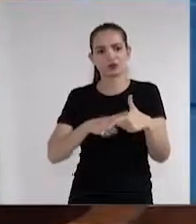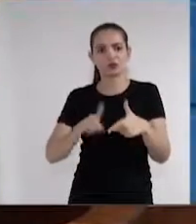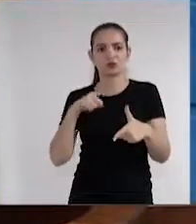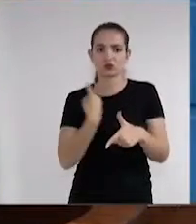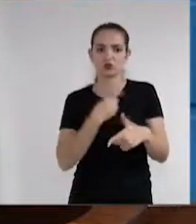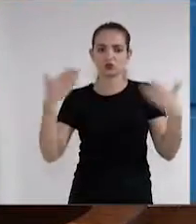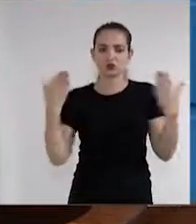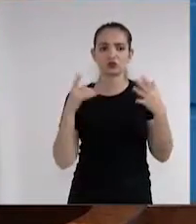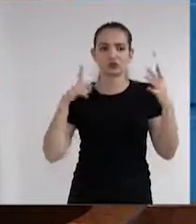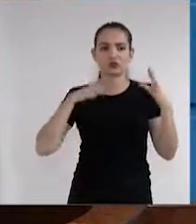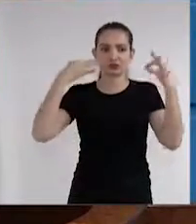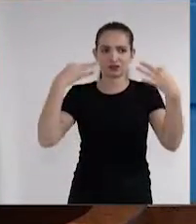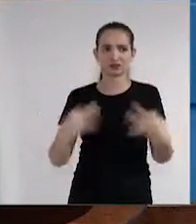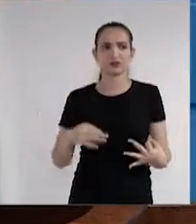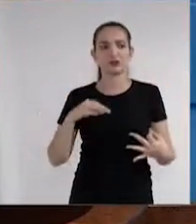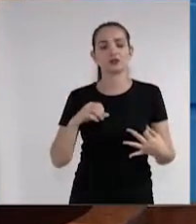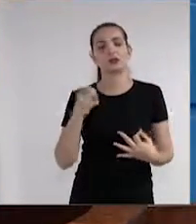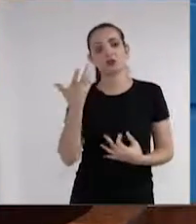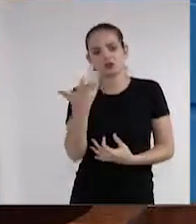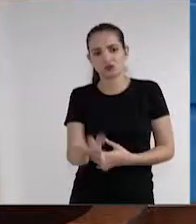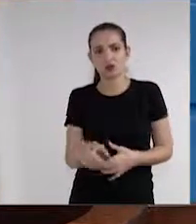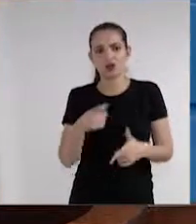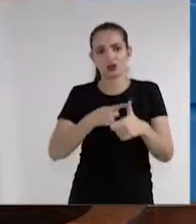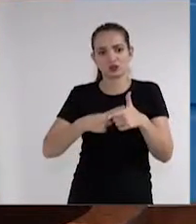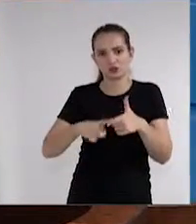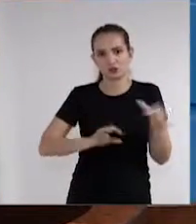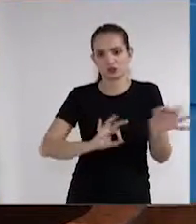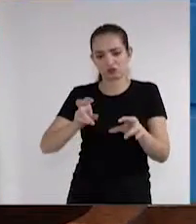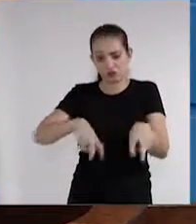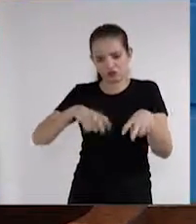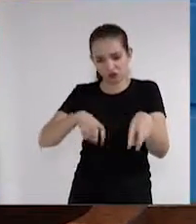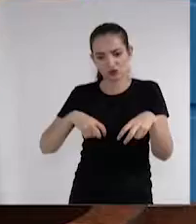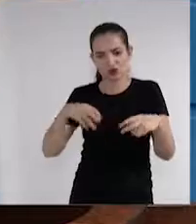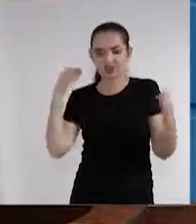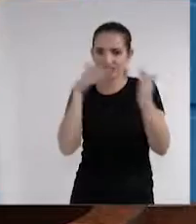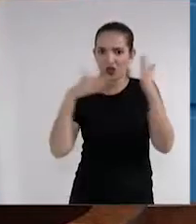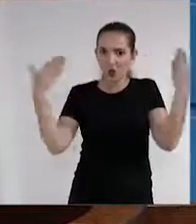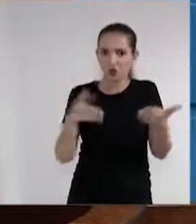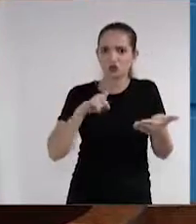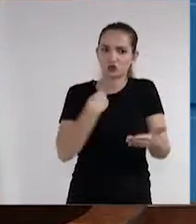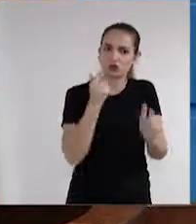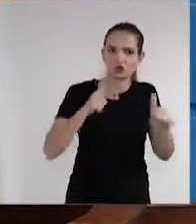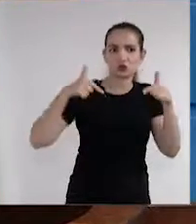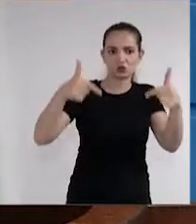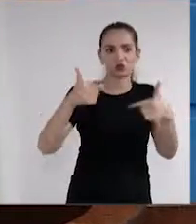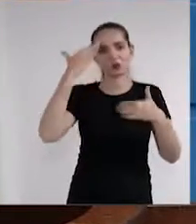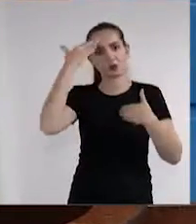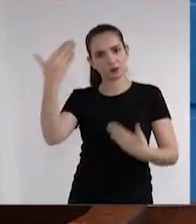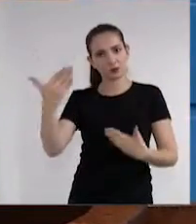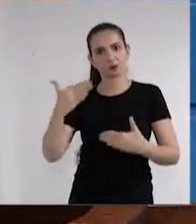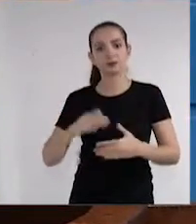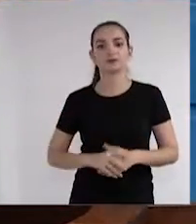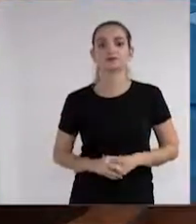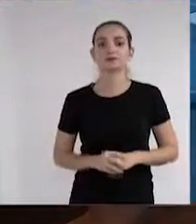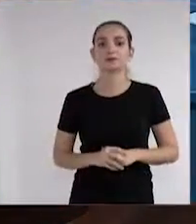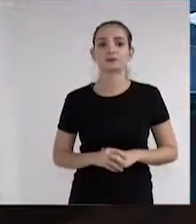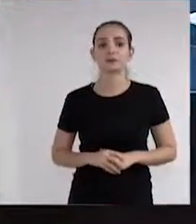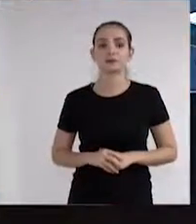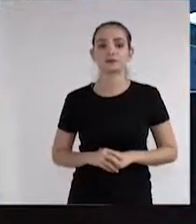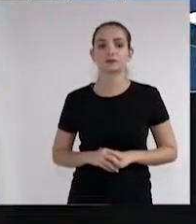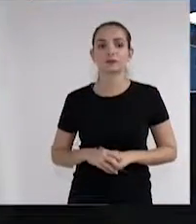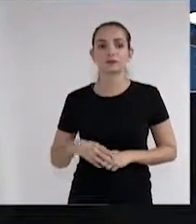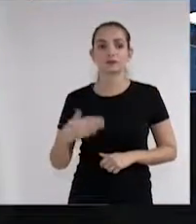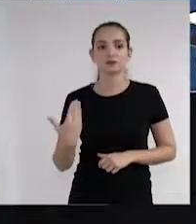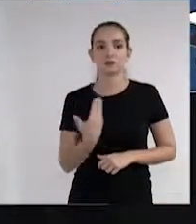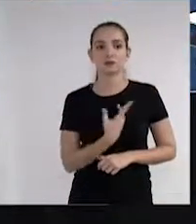certeza, se não é a reforma agrária que queremos, mas é a reforma agrária que até hoje a gente luta por ela. Obrigado.